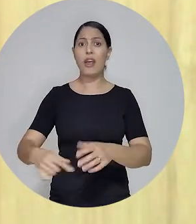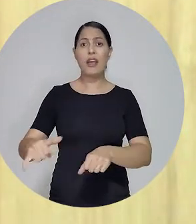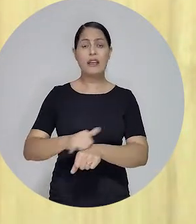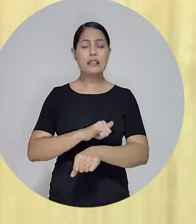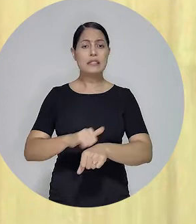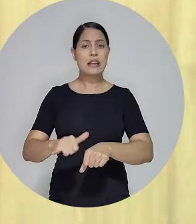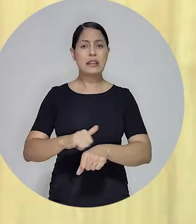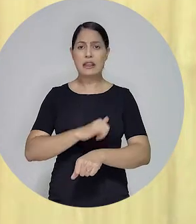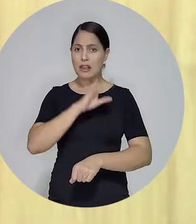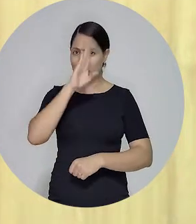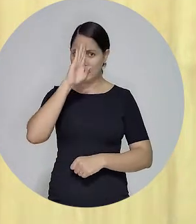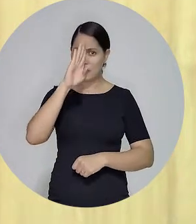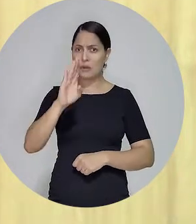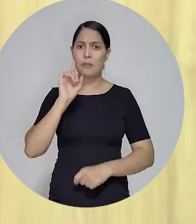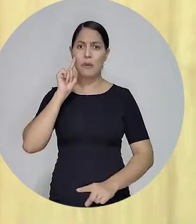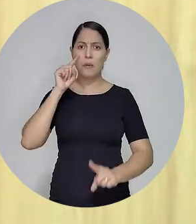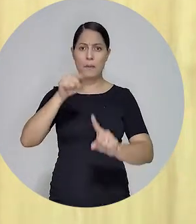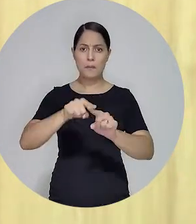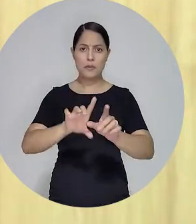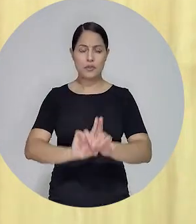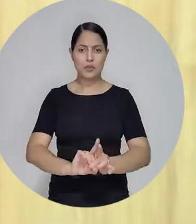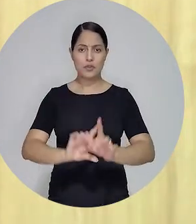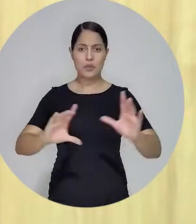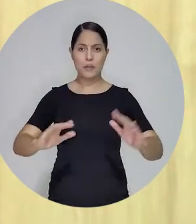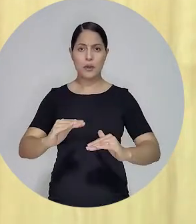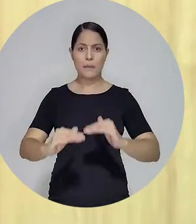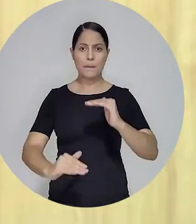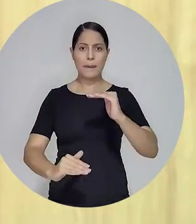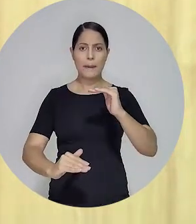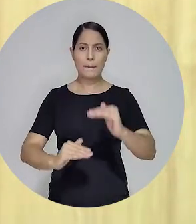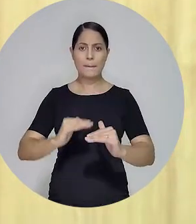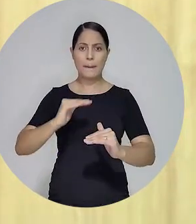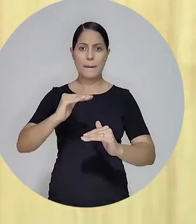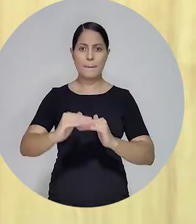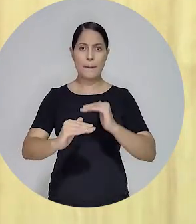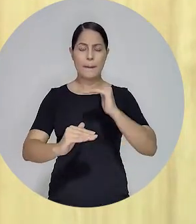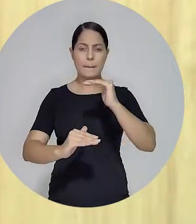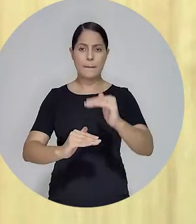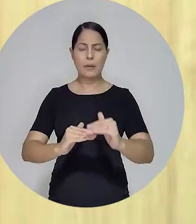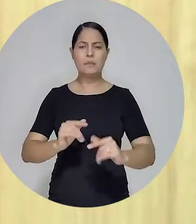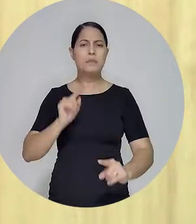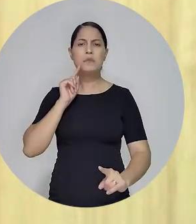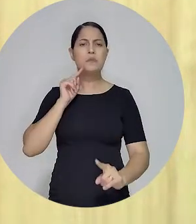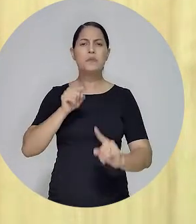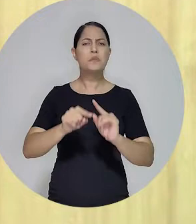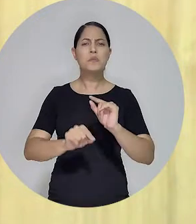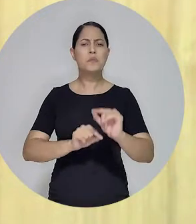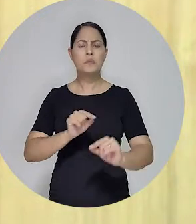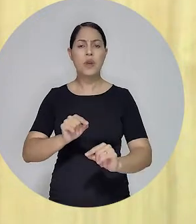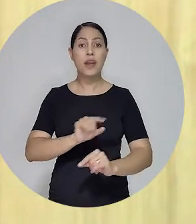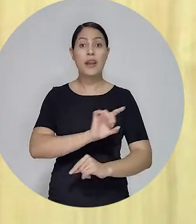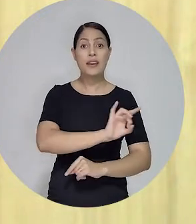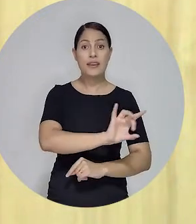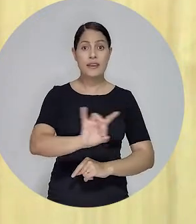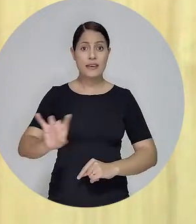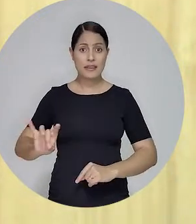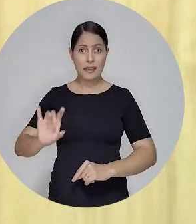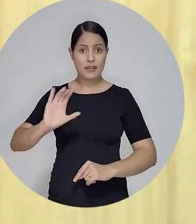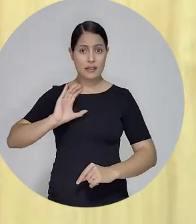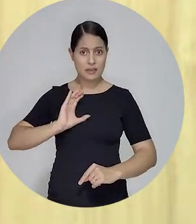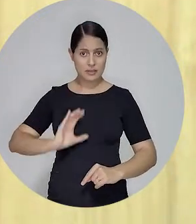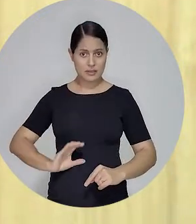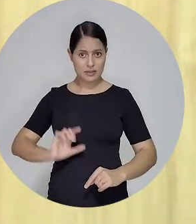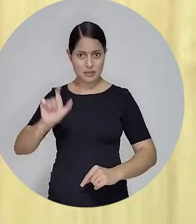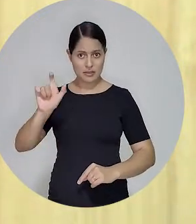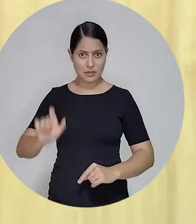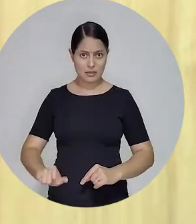nosso melhor instrumento para a construção da democracia, para o sucesso da tarefa de conferir a cada cidadão e a